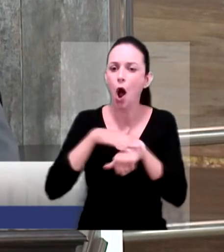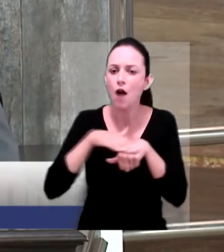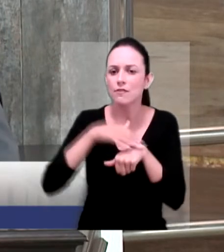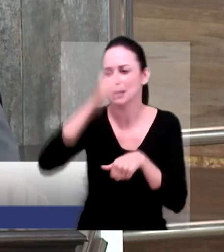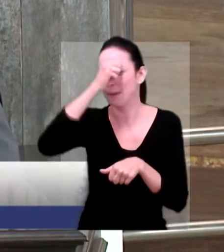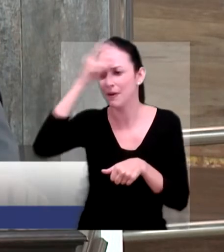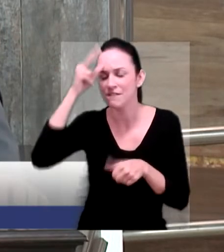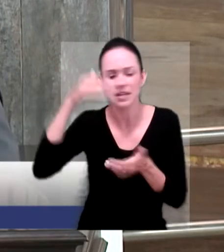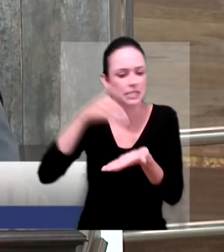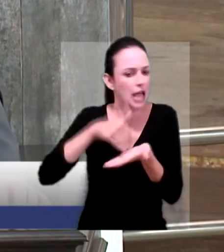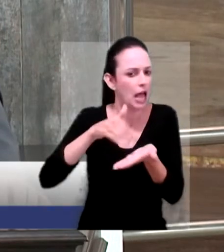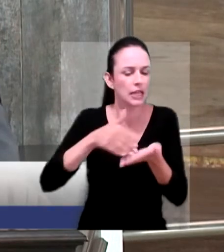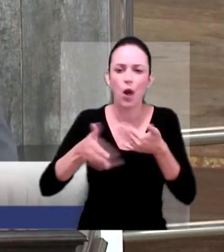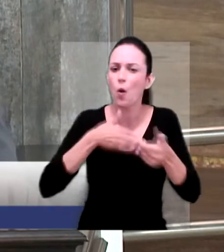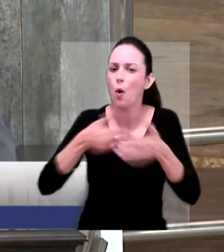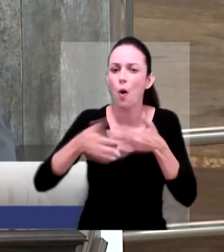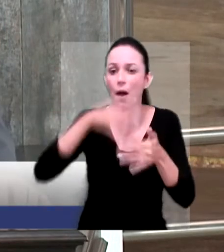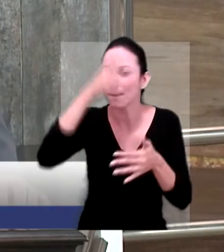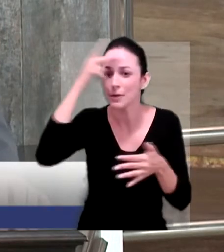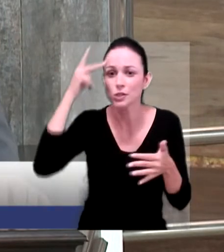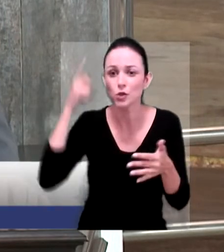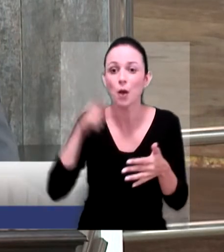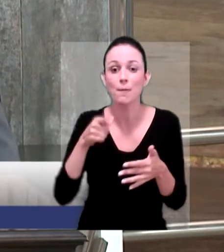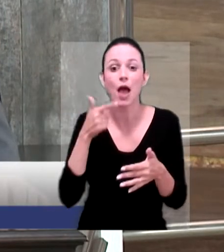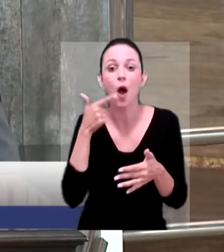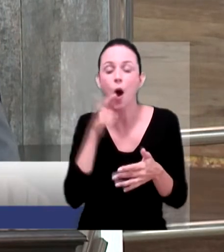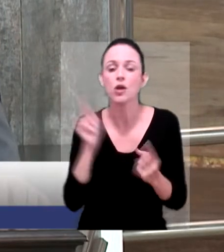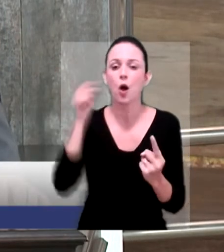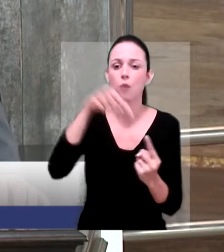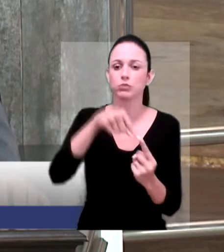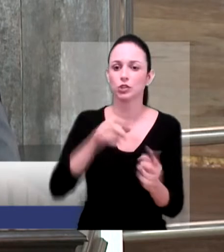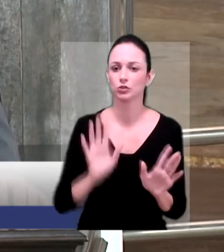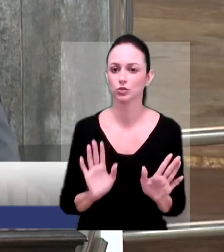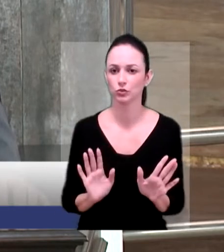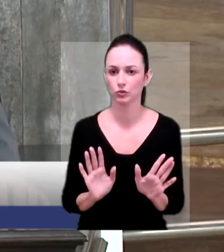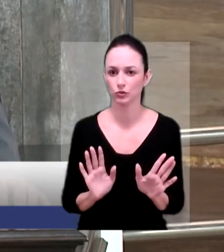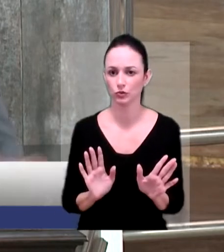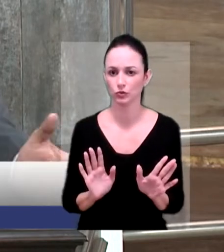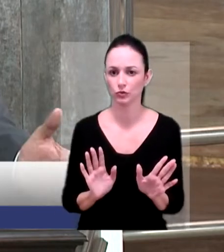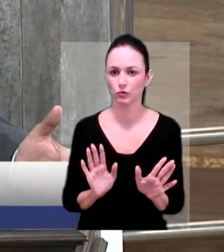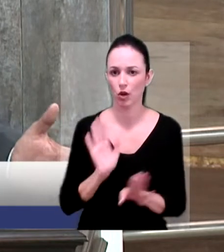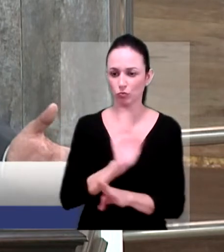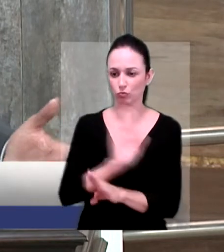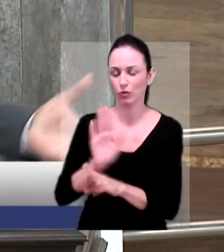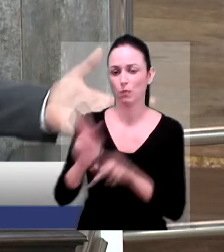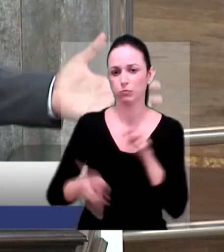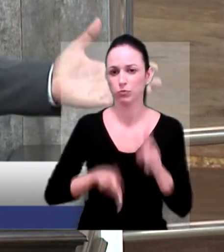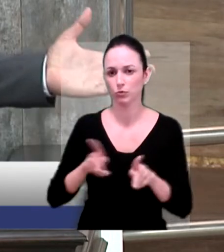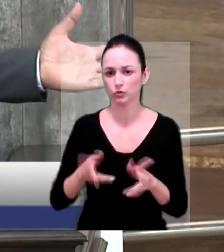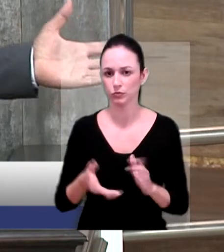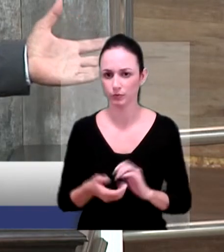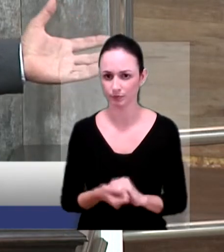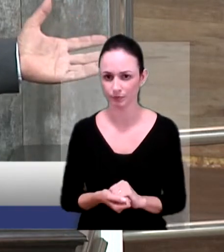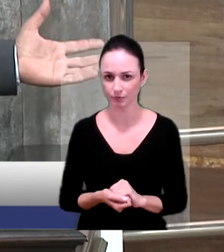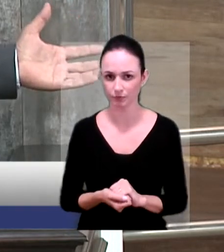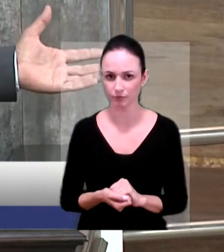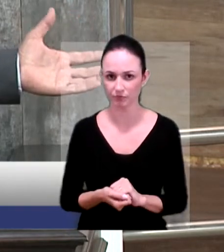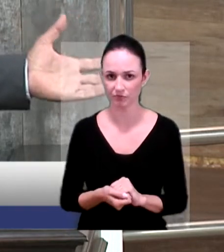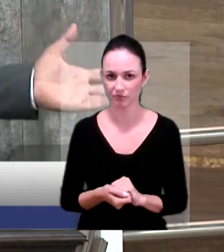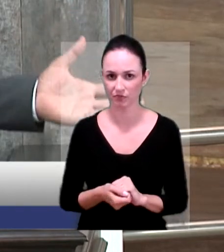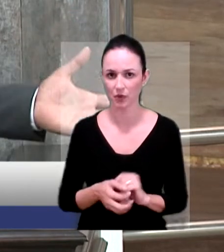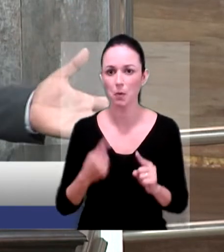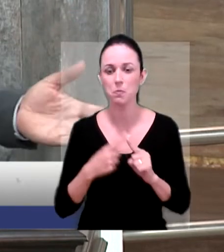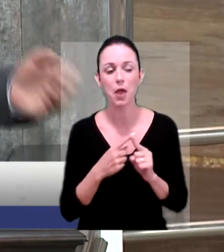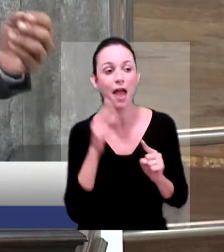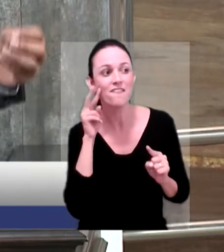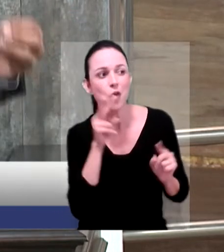os seus objetivos, para junto com o povo. Não é falando que está junto, que está... Isso aí não é